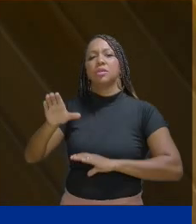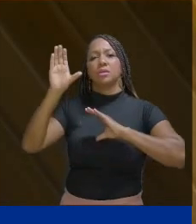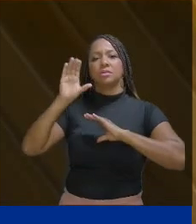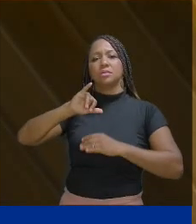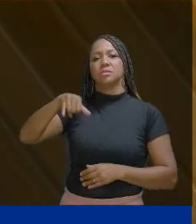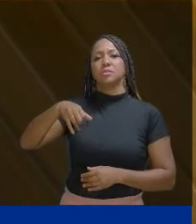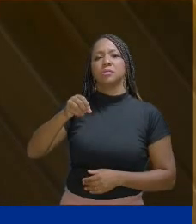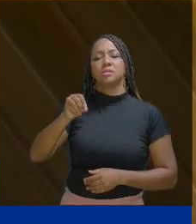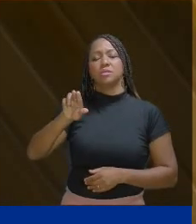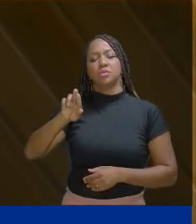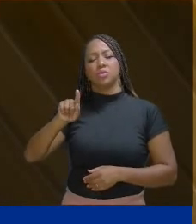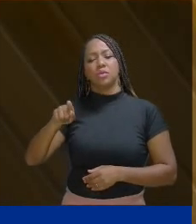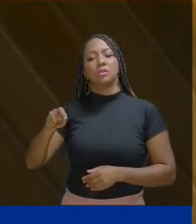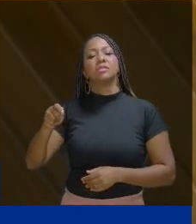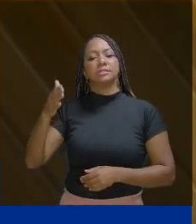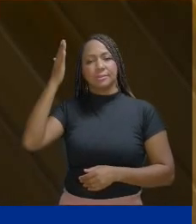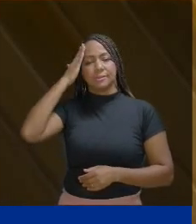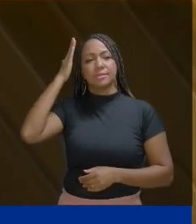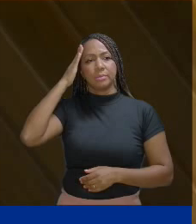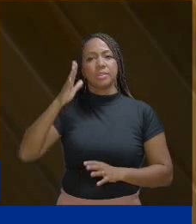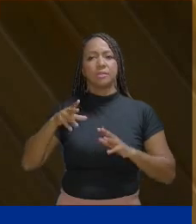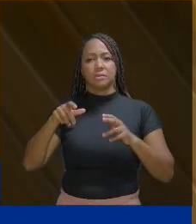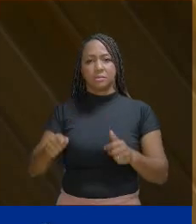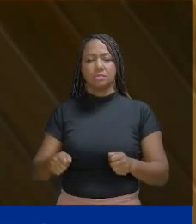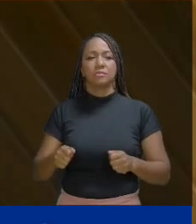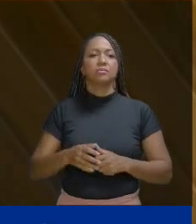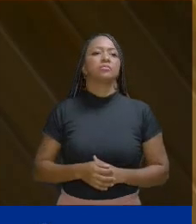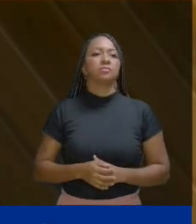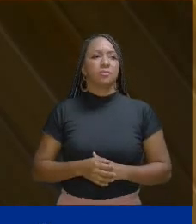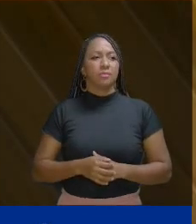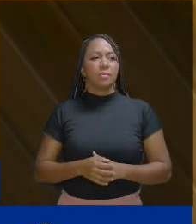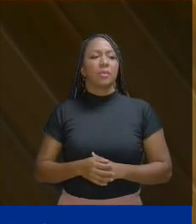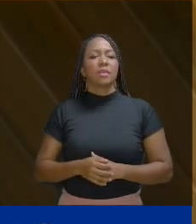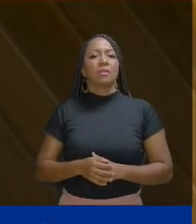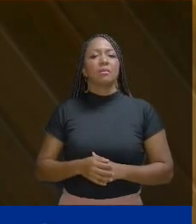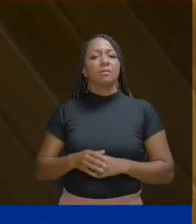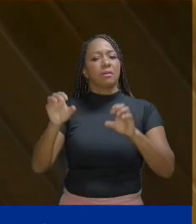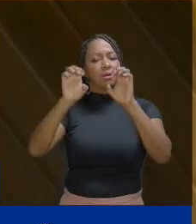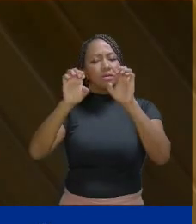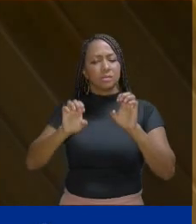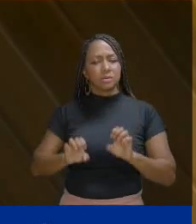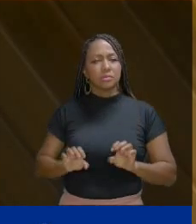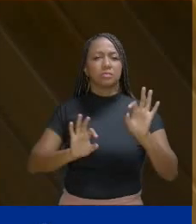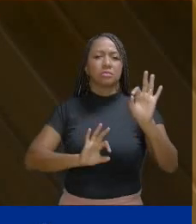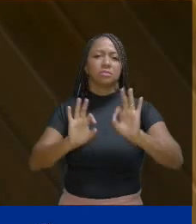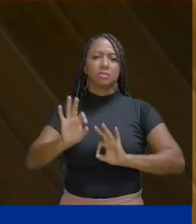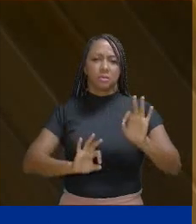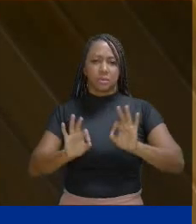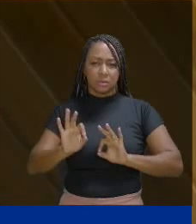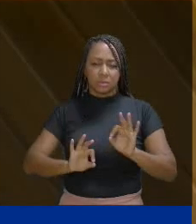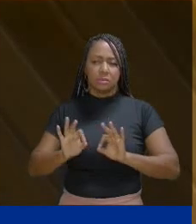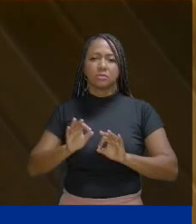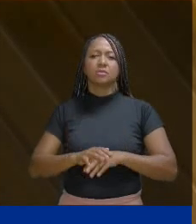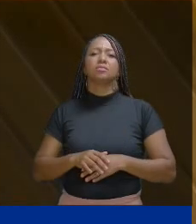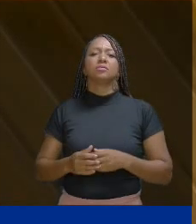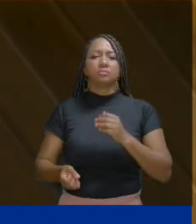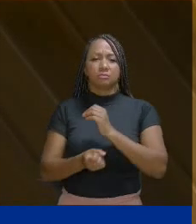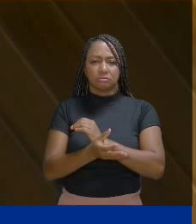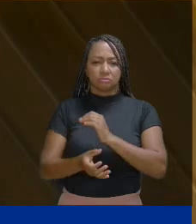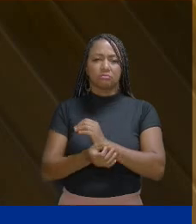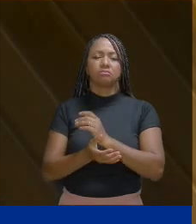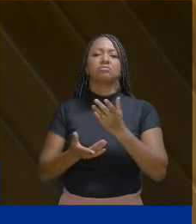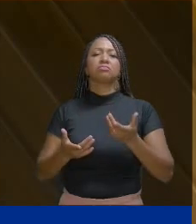com o conhecimento do candidato. Apontou que a estrutura montada configurava abuso de poder,